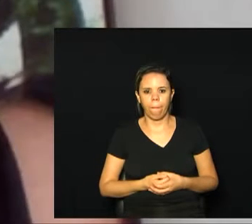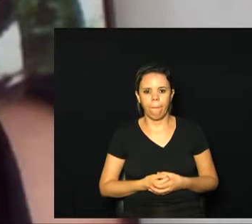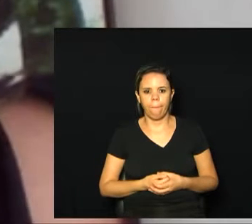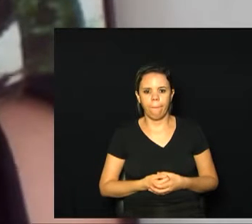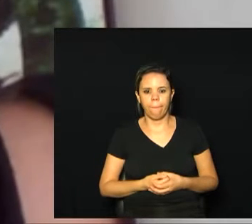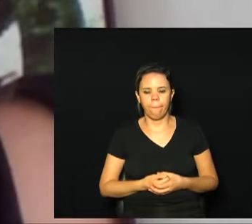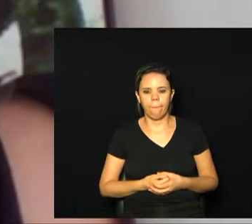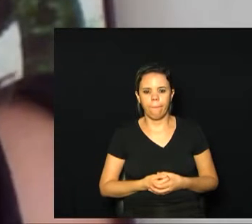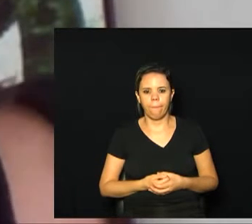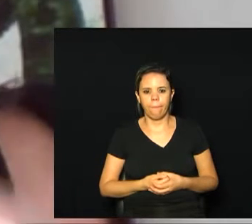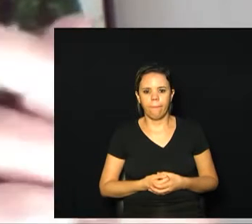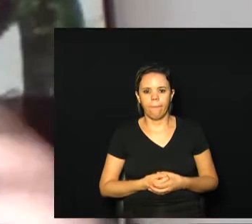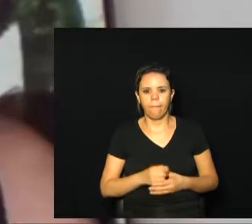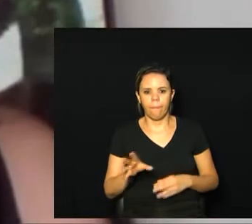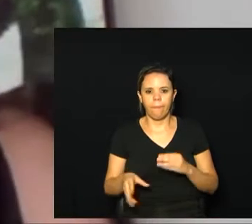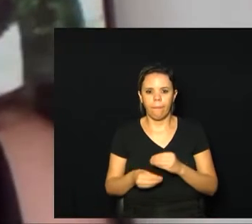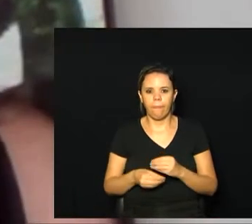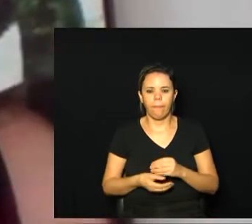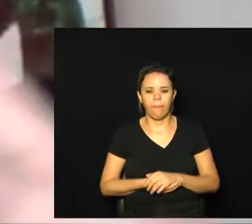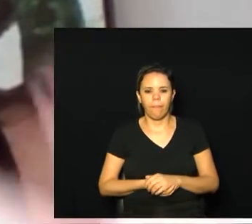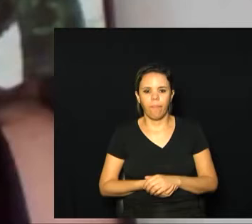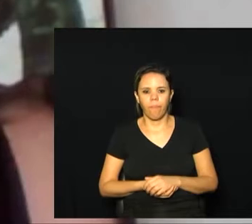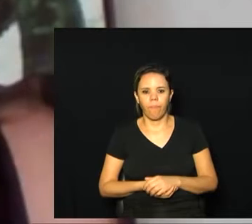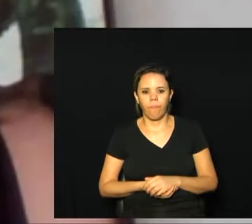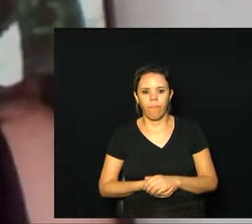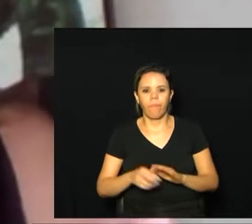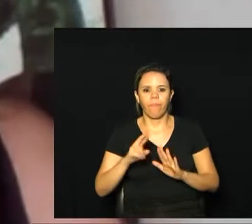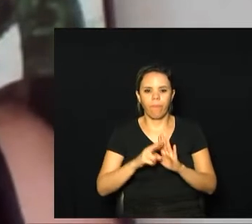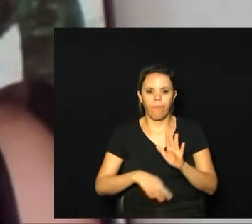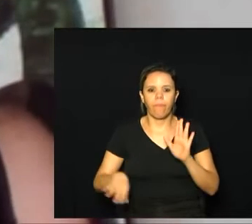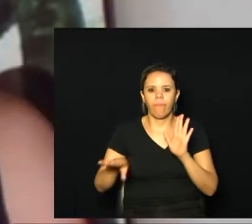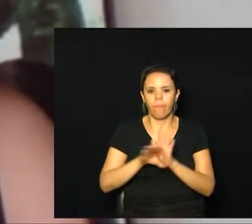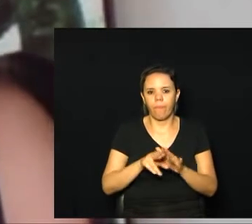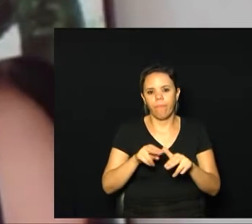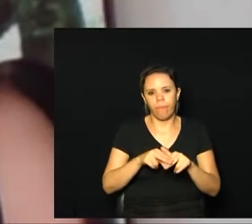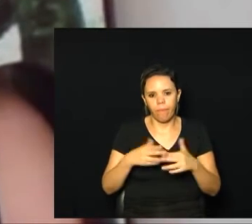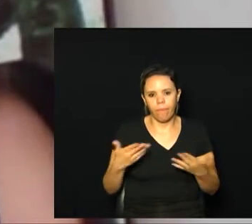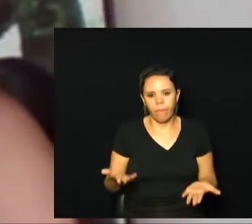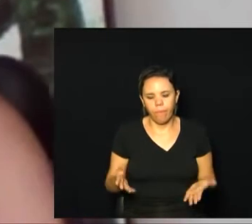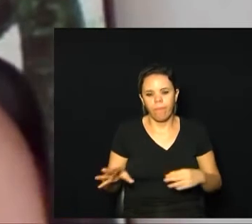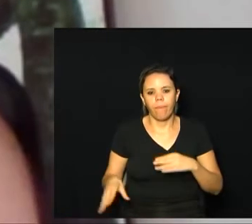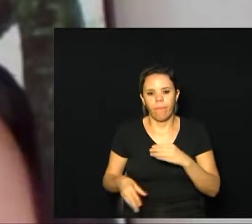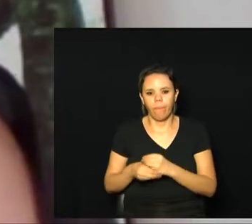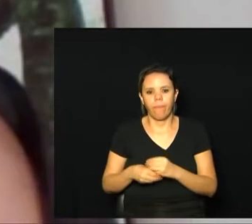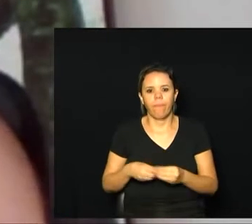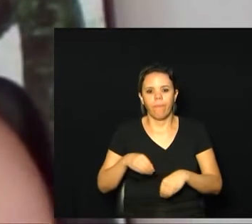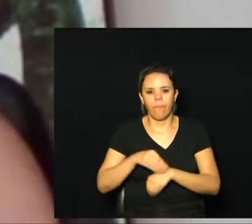ratificar... Pode completar. Desculpa. Então, assim, a norma ela veio, né, justamente para atualizar, trazer mais questões,